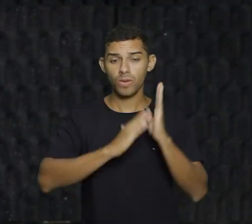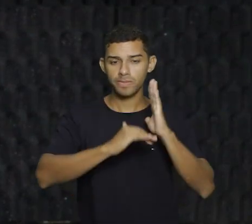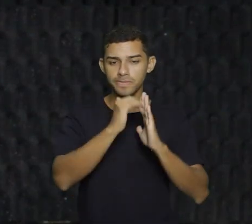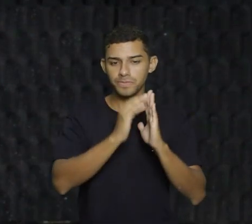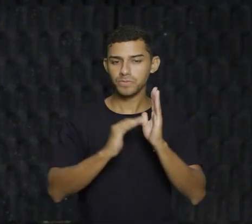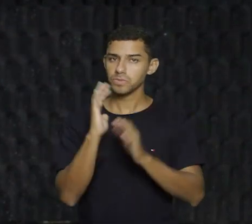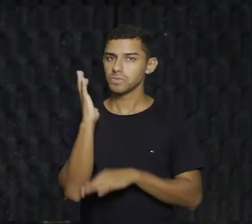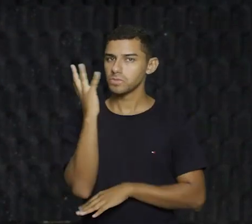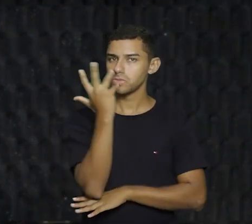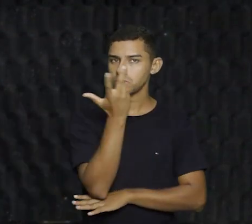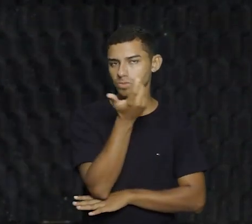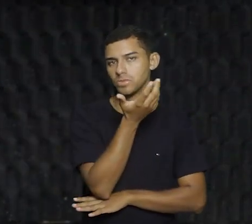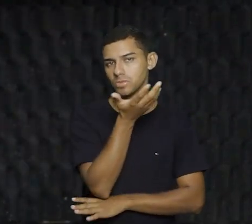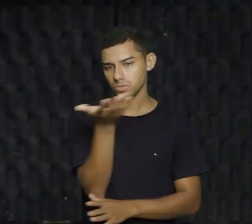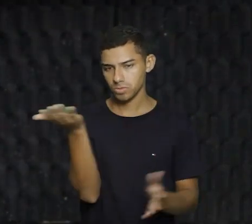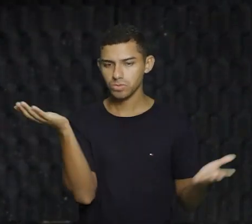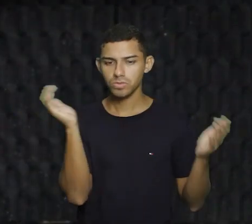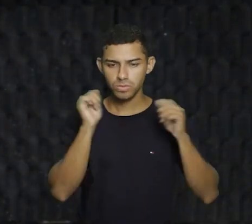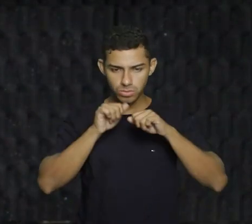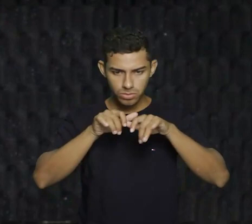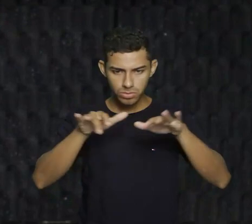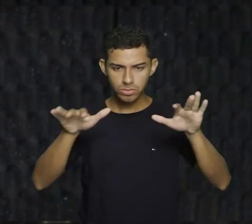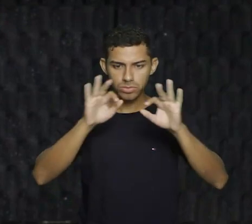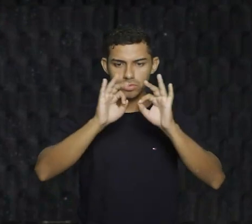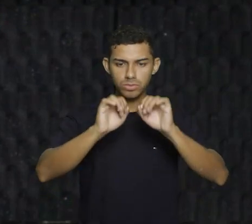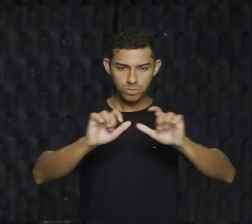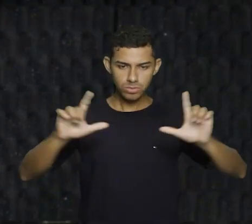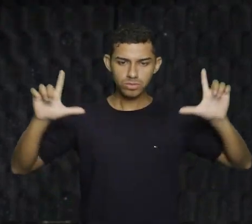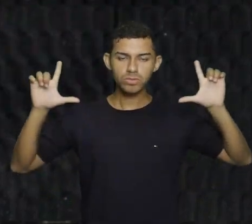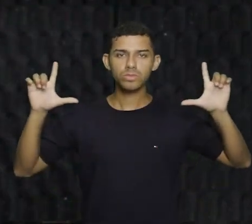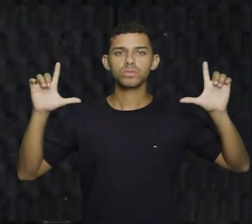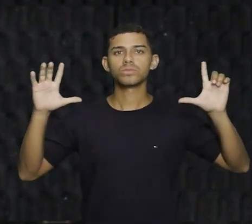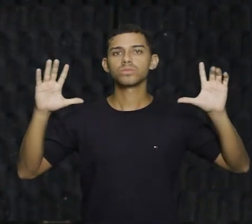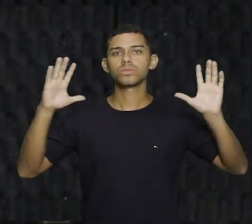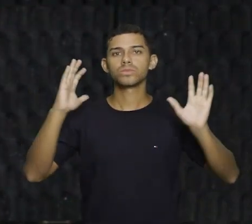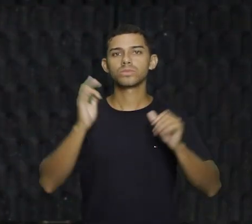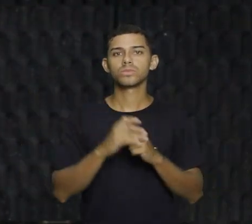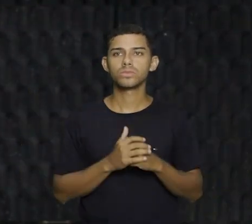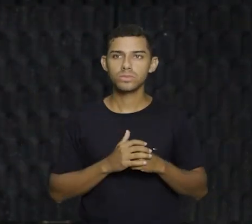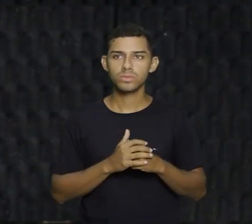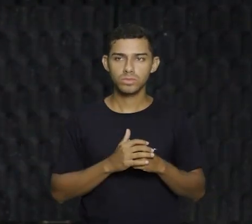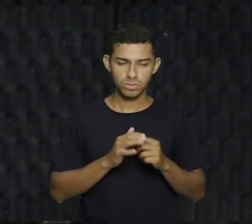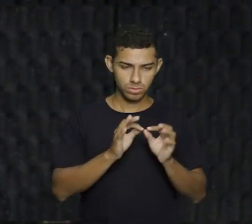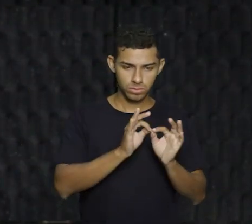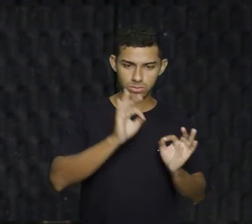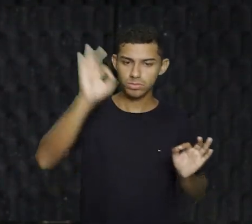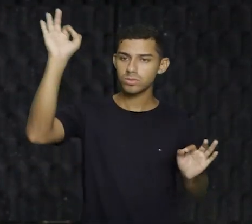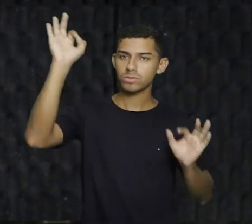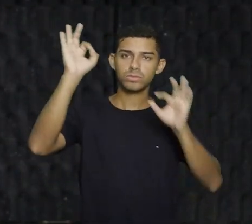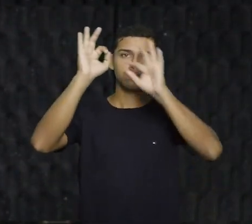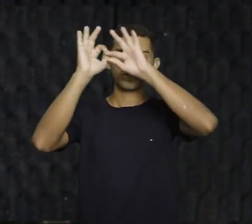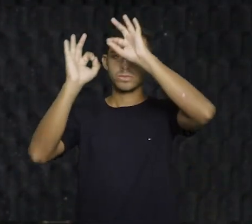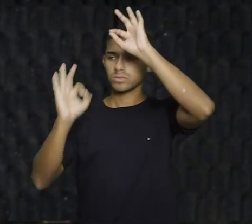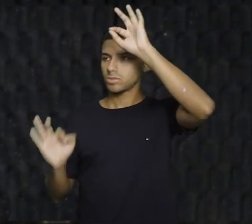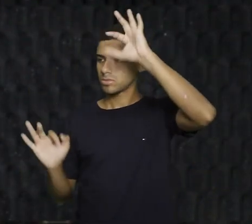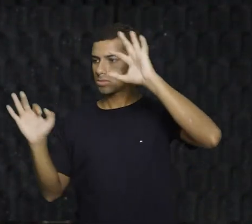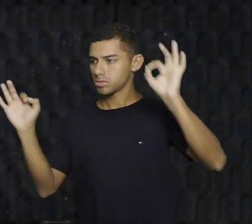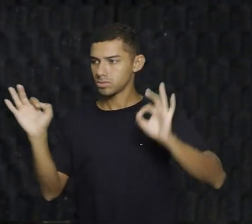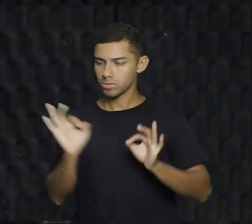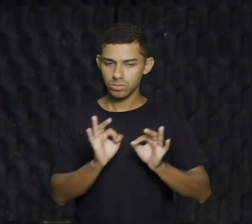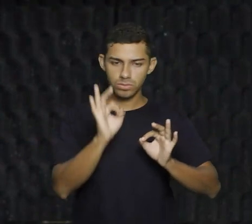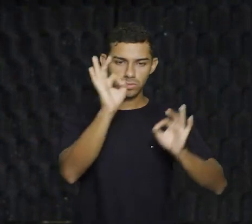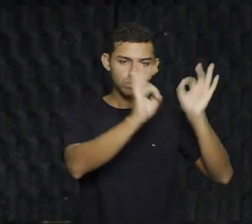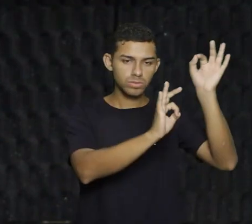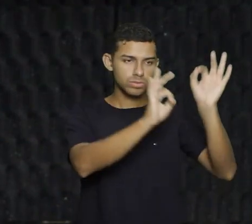urbanos, quando eles vão fazer ampliação em painéis, em paredes gigantes, né, eles fazem o rabisco geométrico, a estruturação